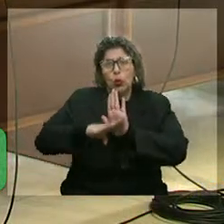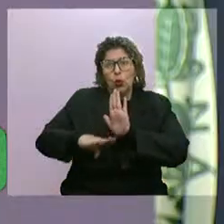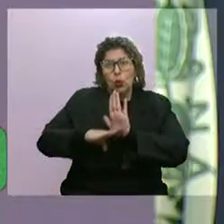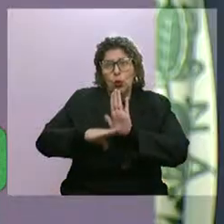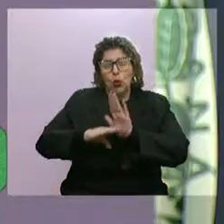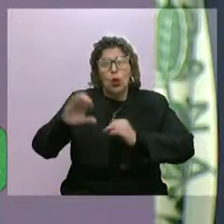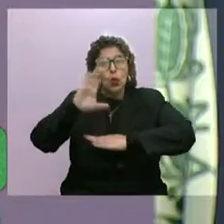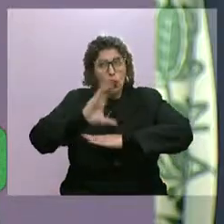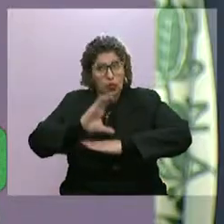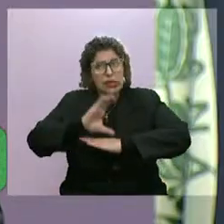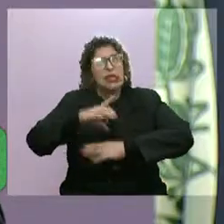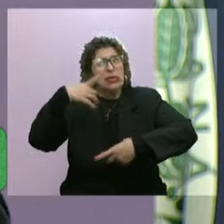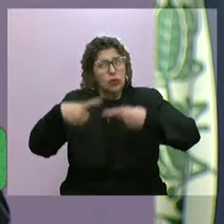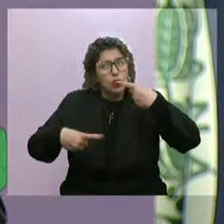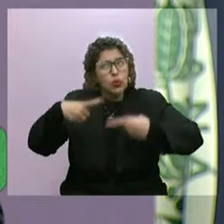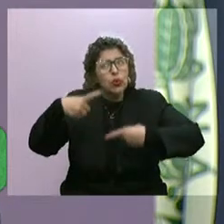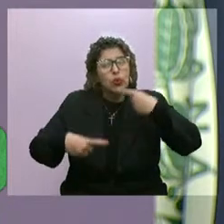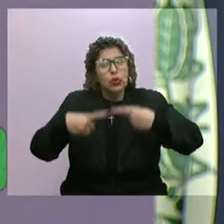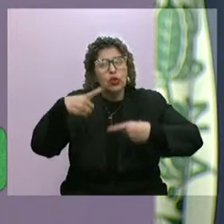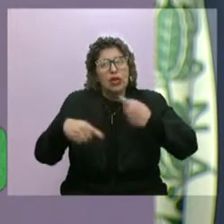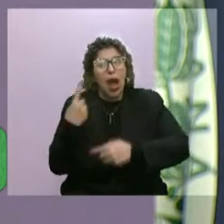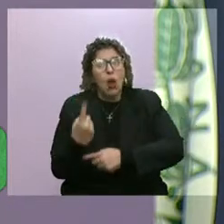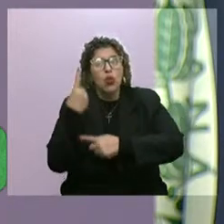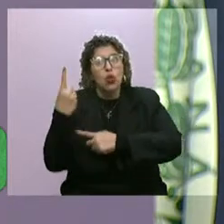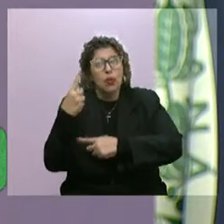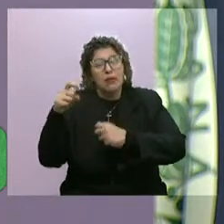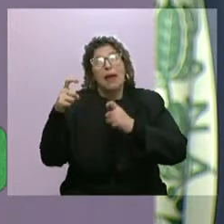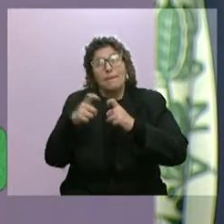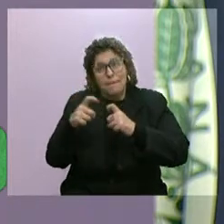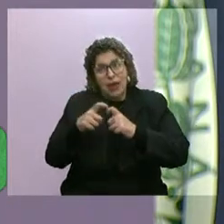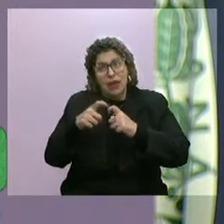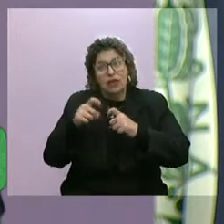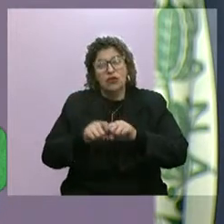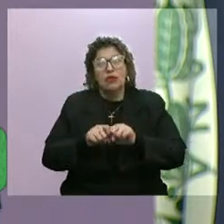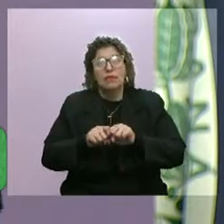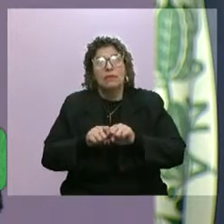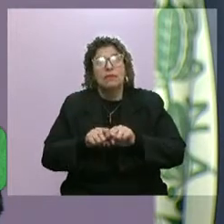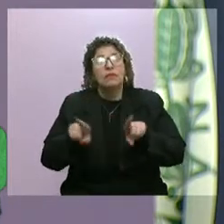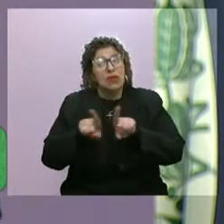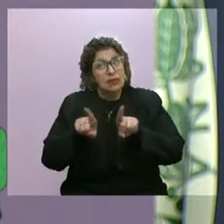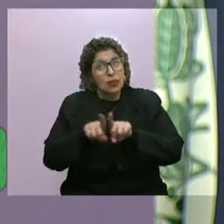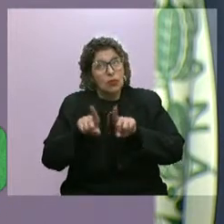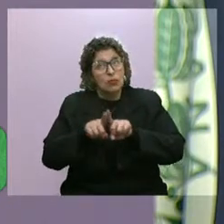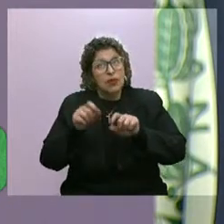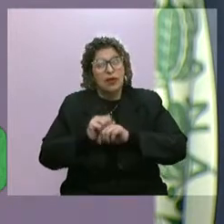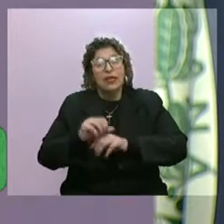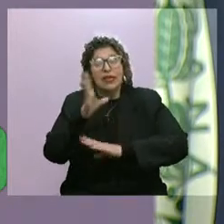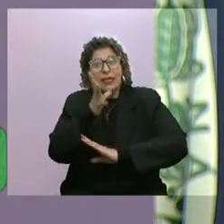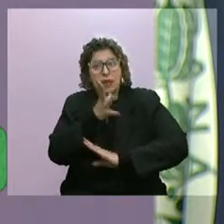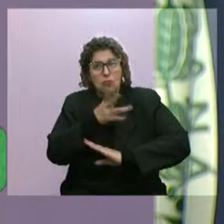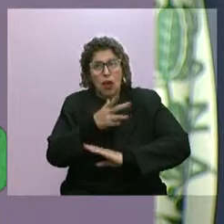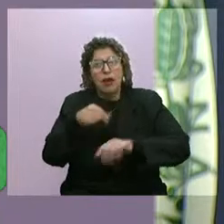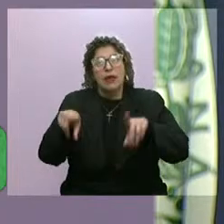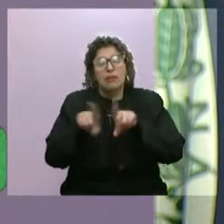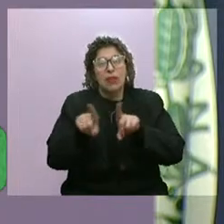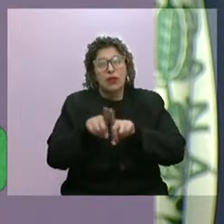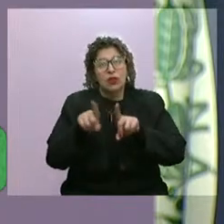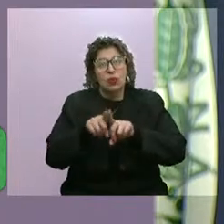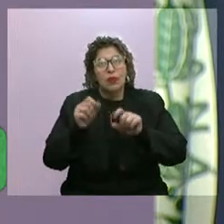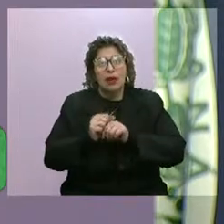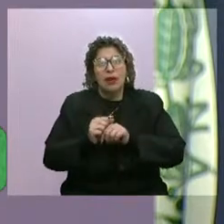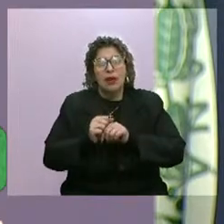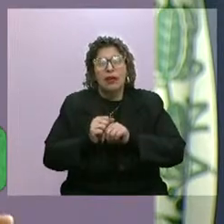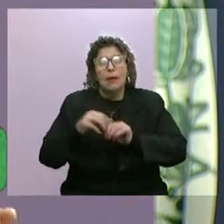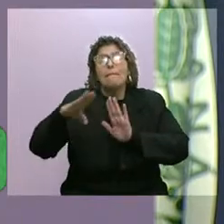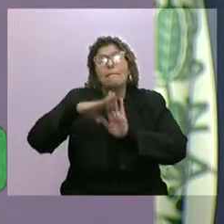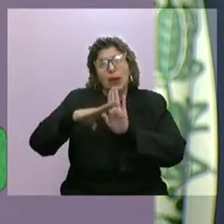ao Conselho discutir, que diz respeito à autonomia médica, mas que também tem a relação não só da demora, mas no padrão, no